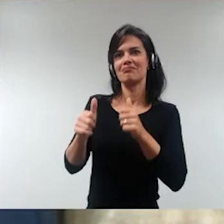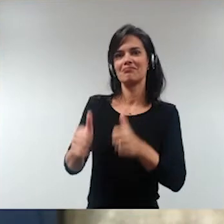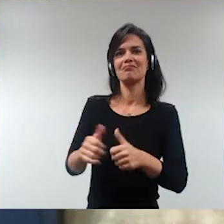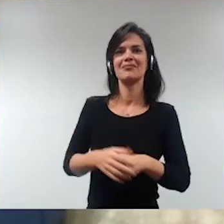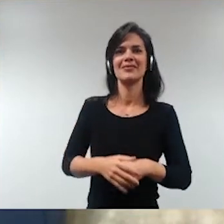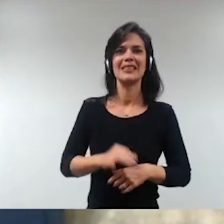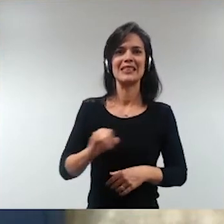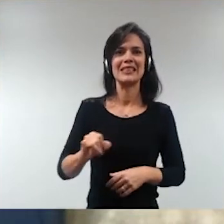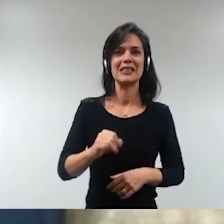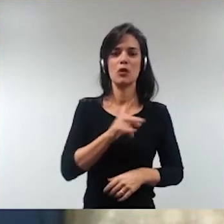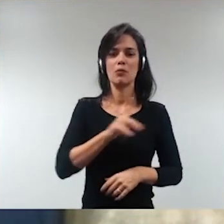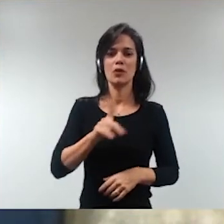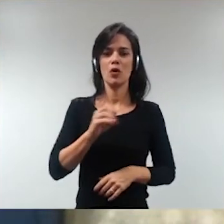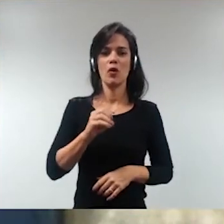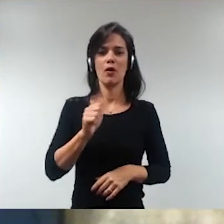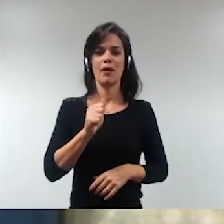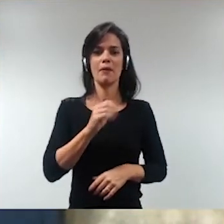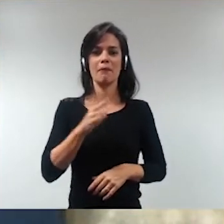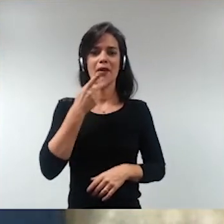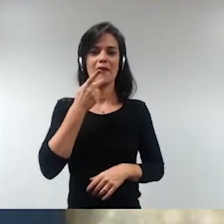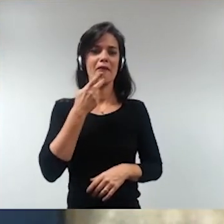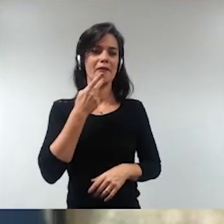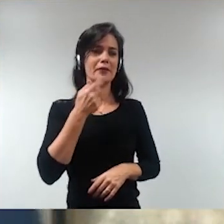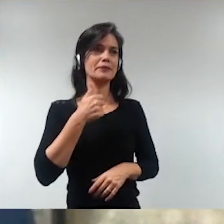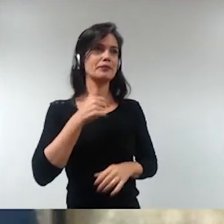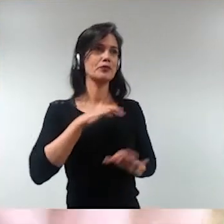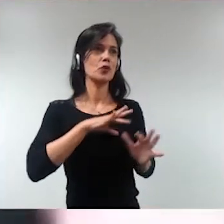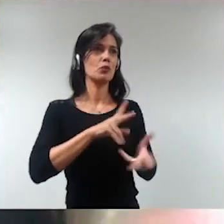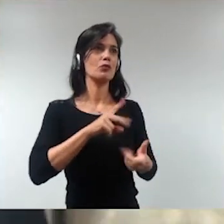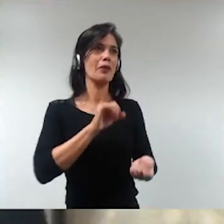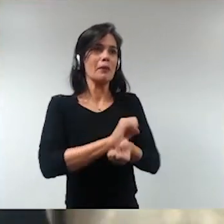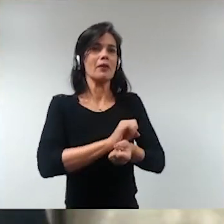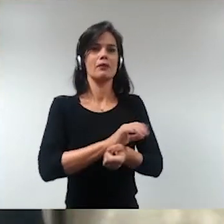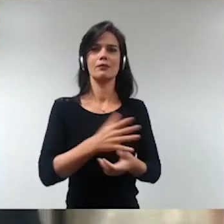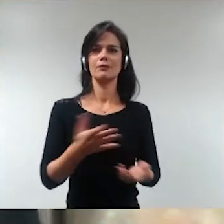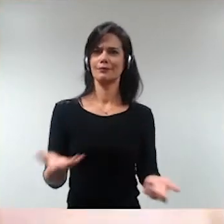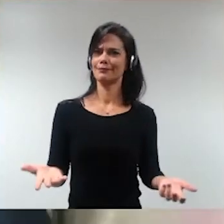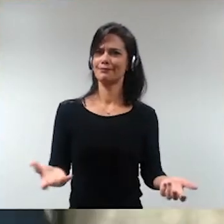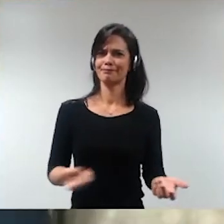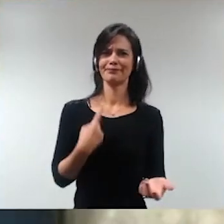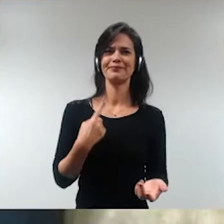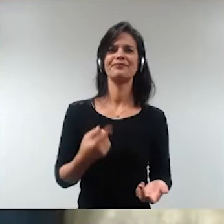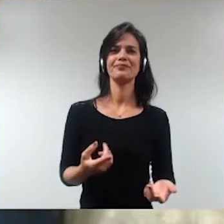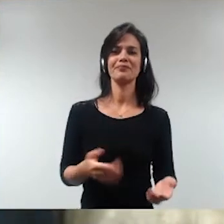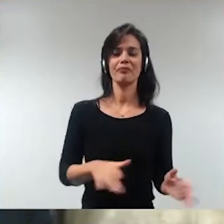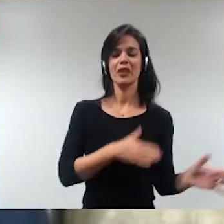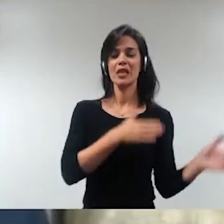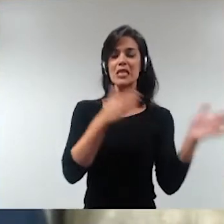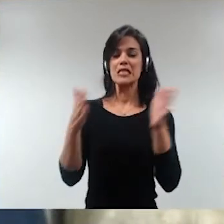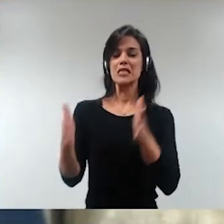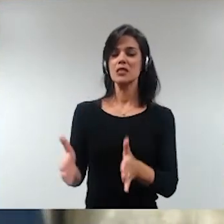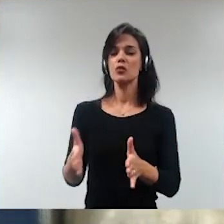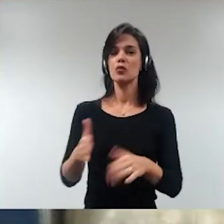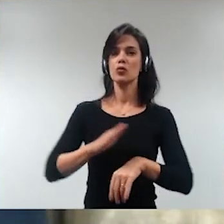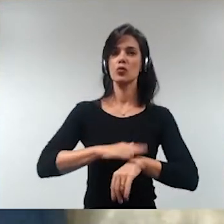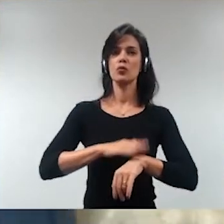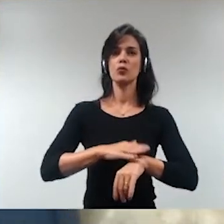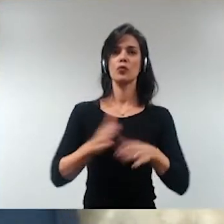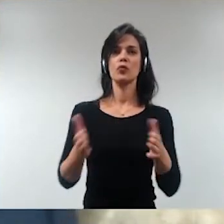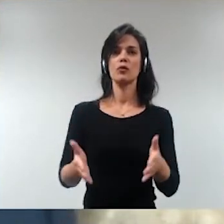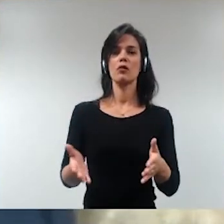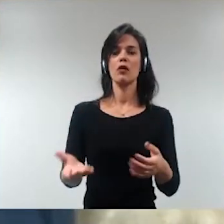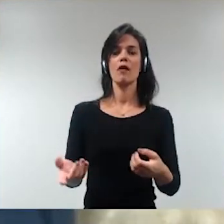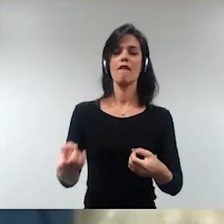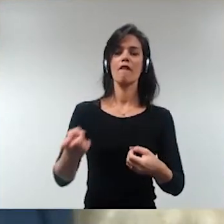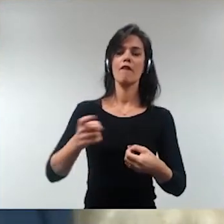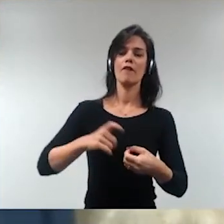OAB falando uma besteira dessa. Mas nós tivemos essa primeira etapa onde foi tudo parou. E a segunda etapa já é de um retorno gradativo,